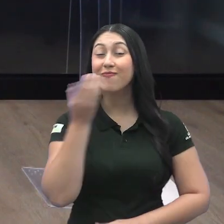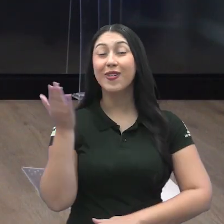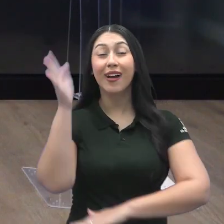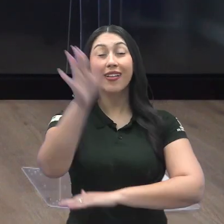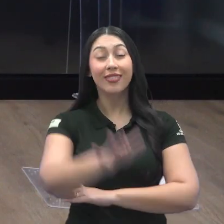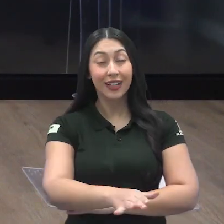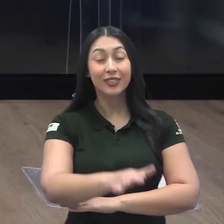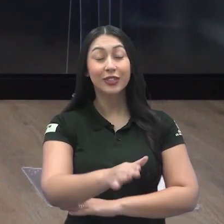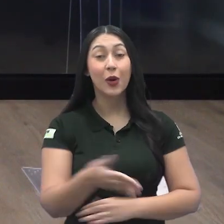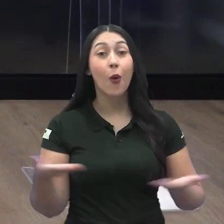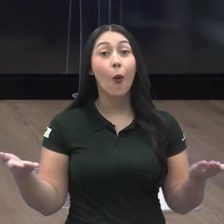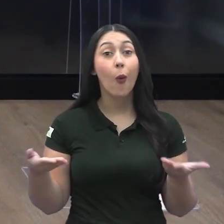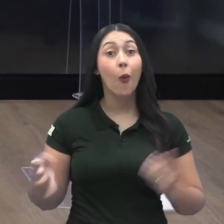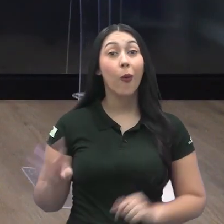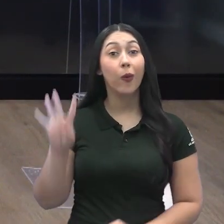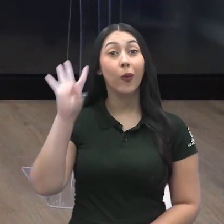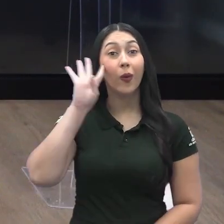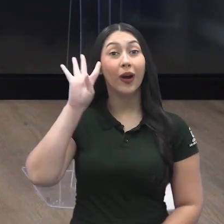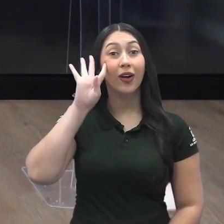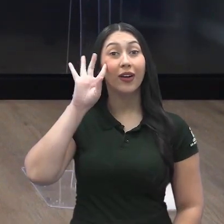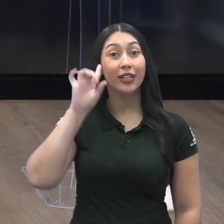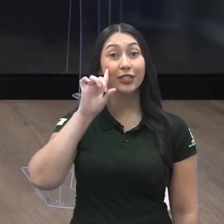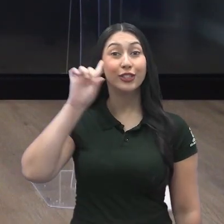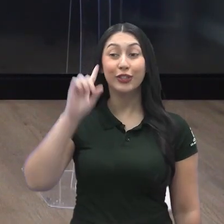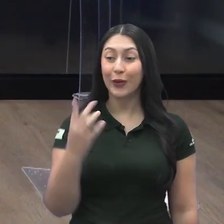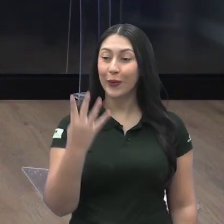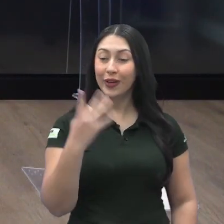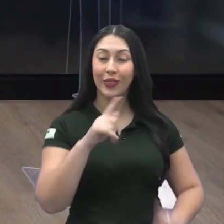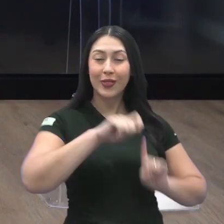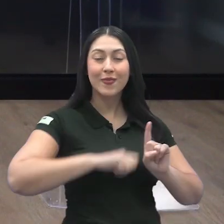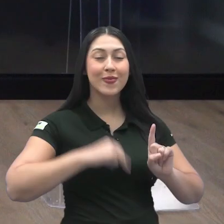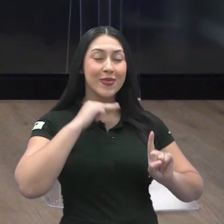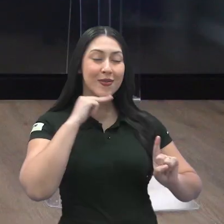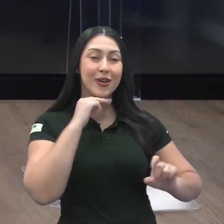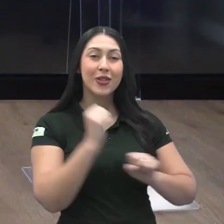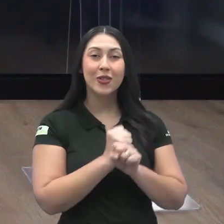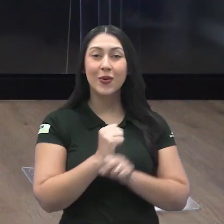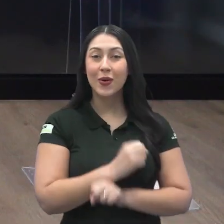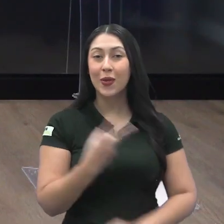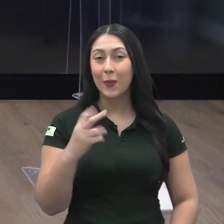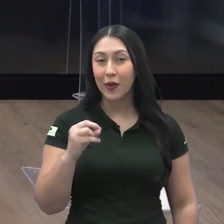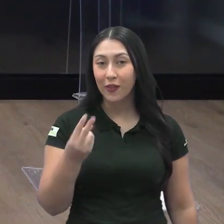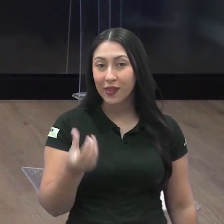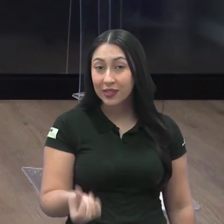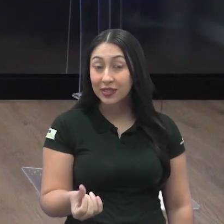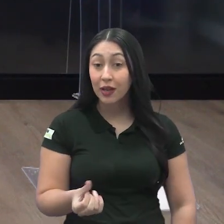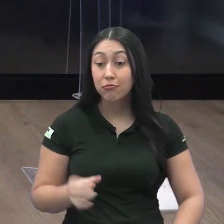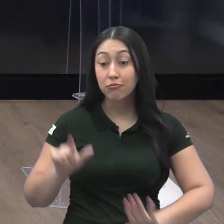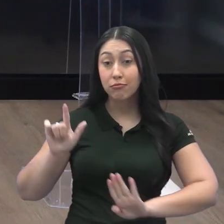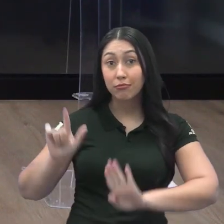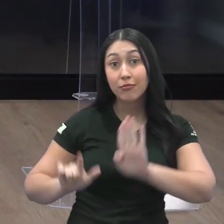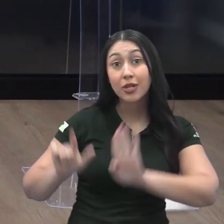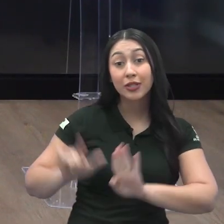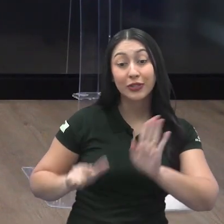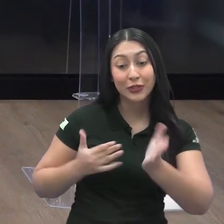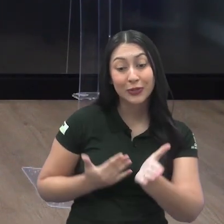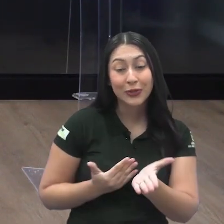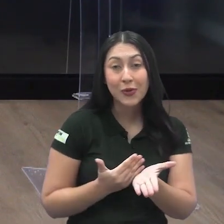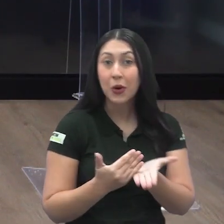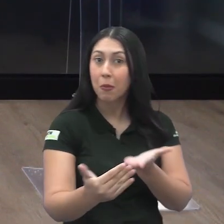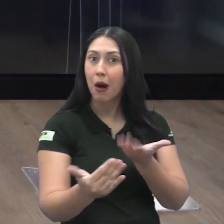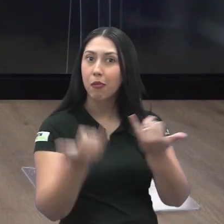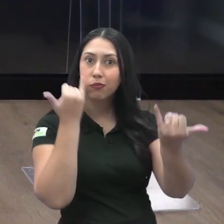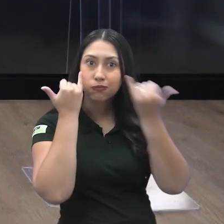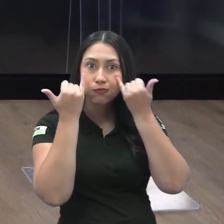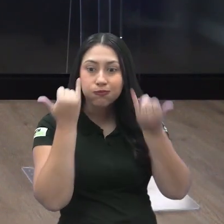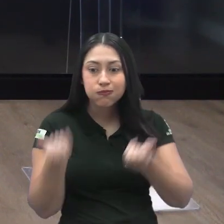Olá, boa tarde para você. Hoje é quarta-feira, 4 de março de 2026. O Boletim Legislativo